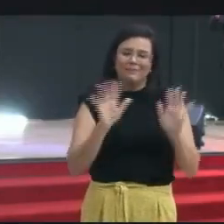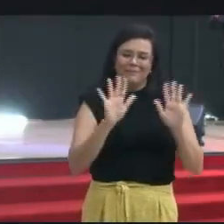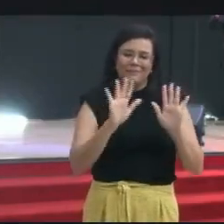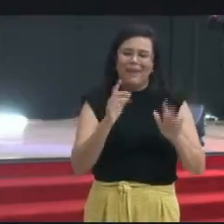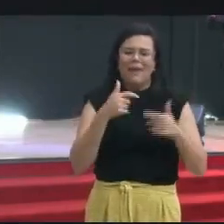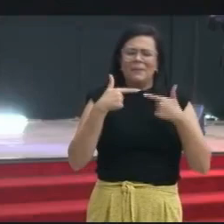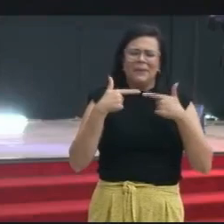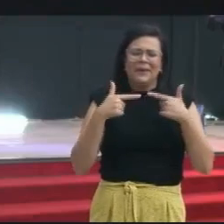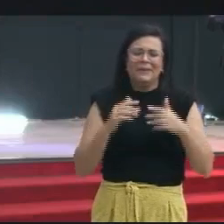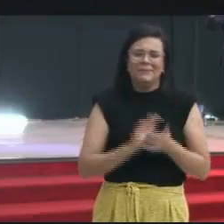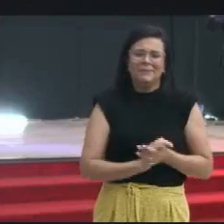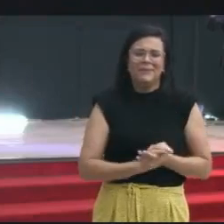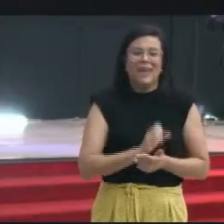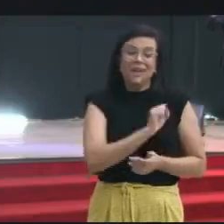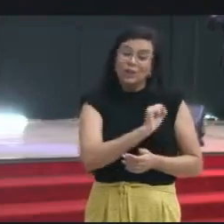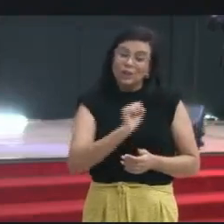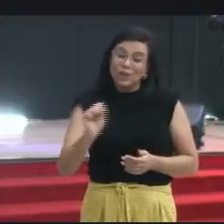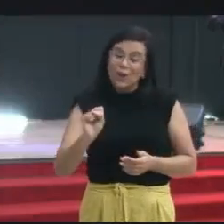Sogra é uma bênção.